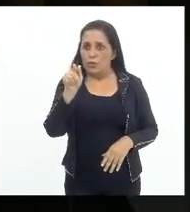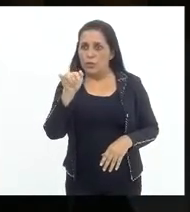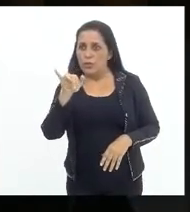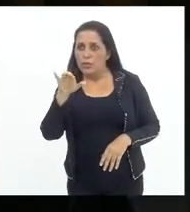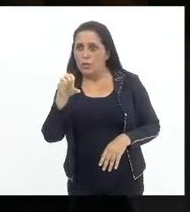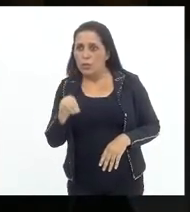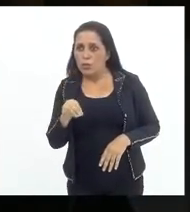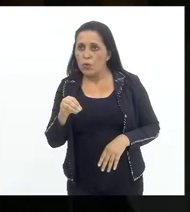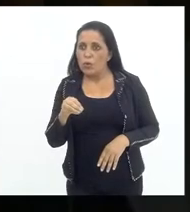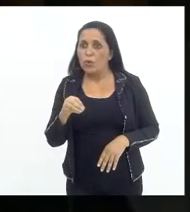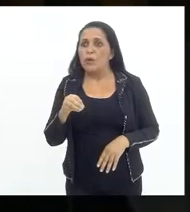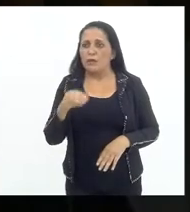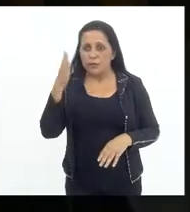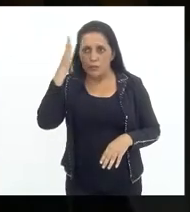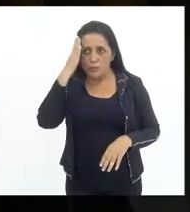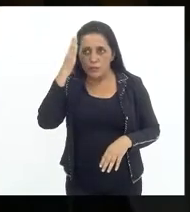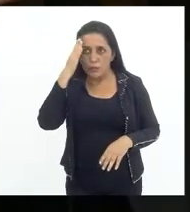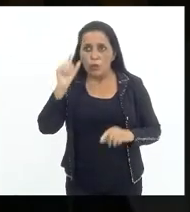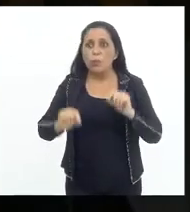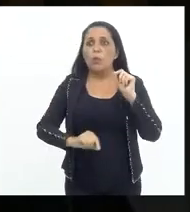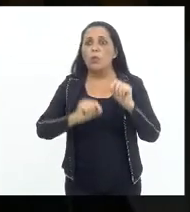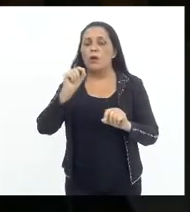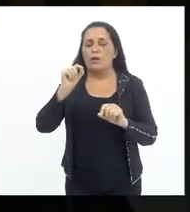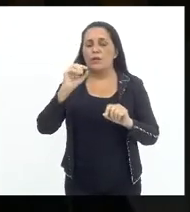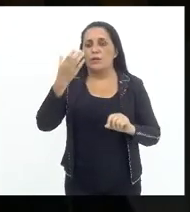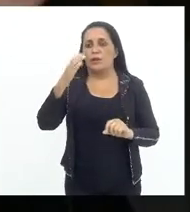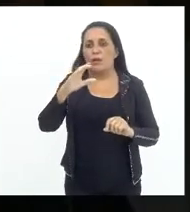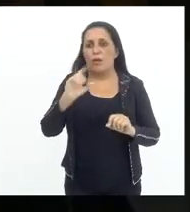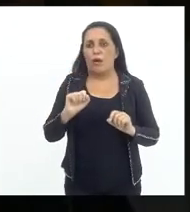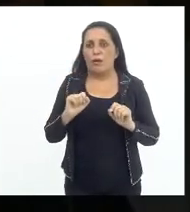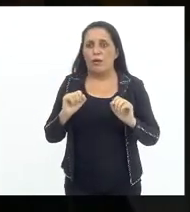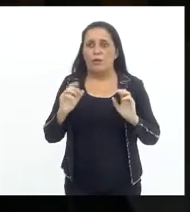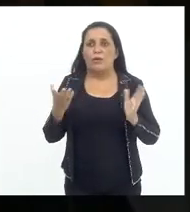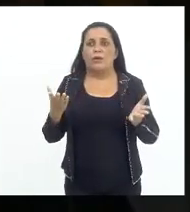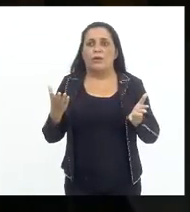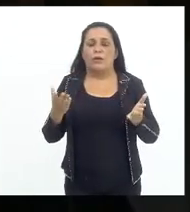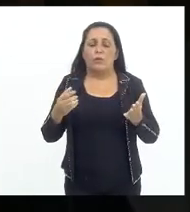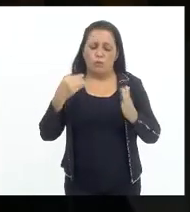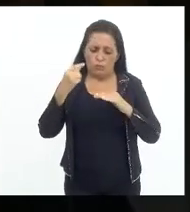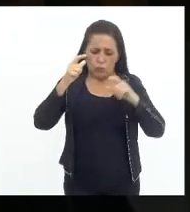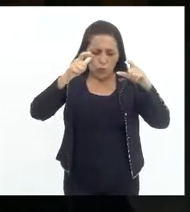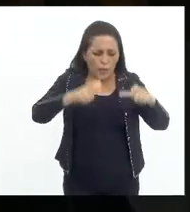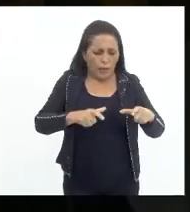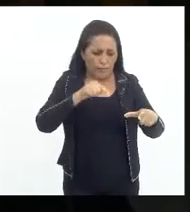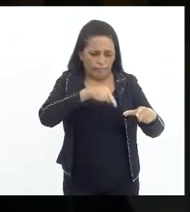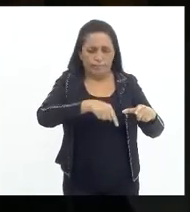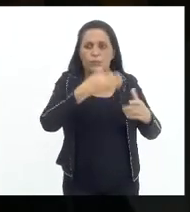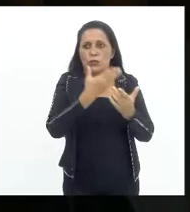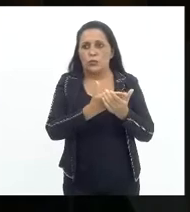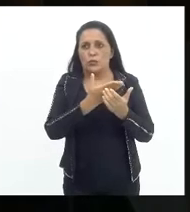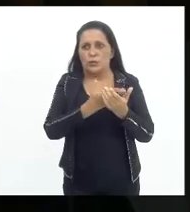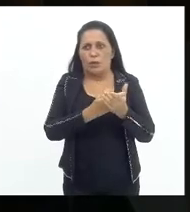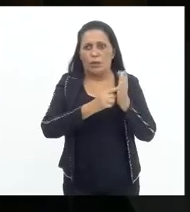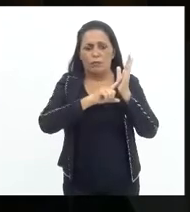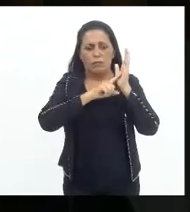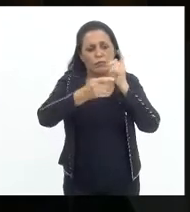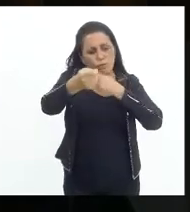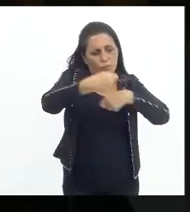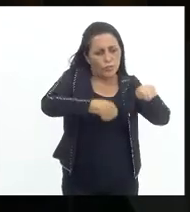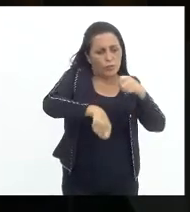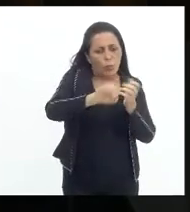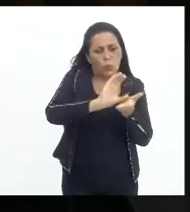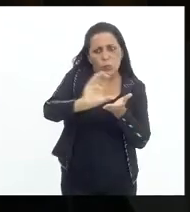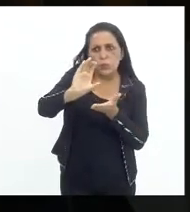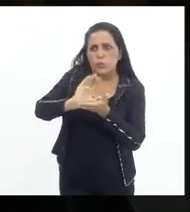por isso que ele terá se transformou no Case né no caso a ser estudado a e em relação a investimentos